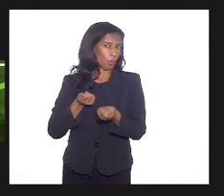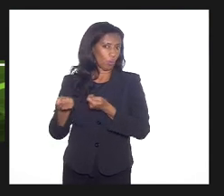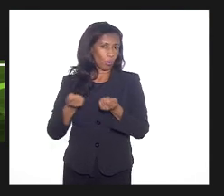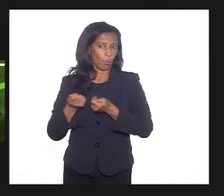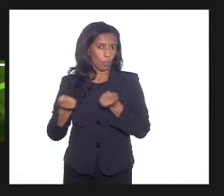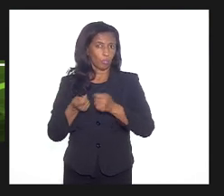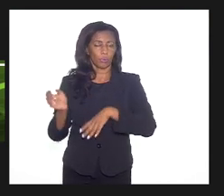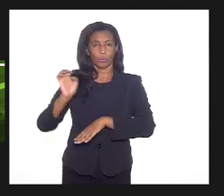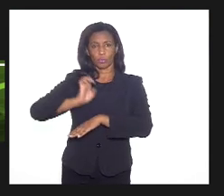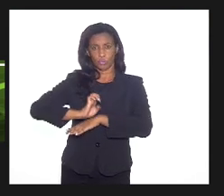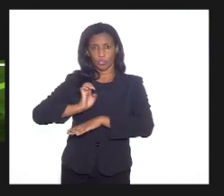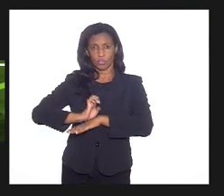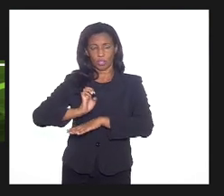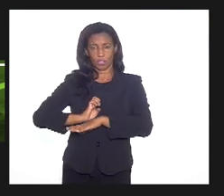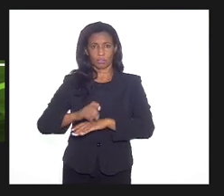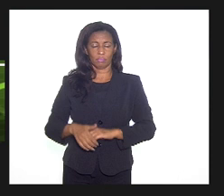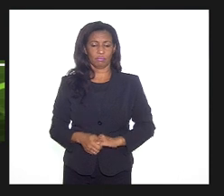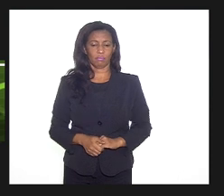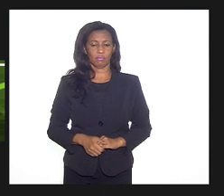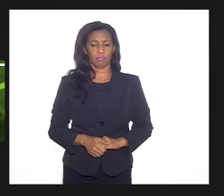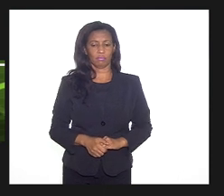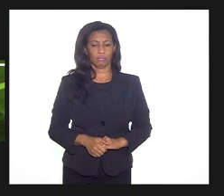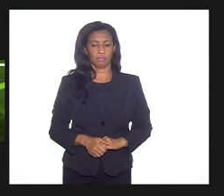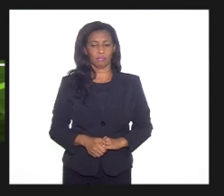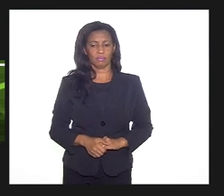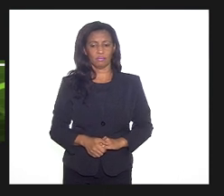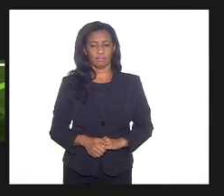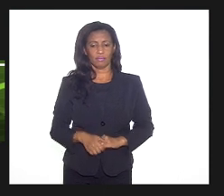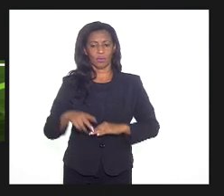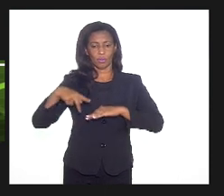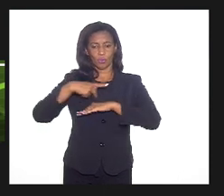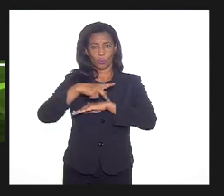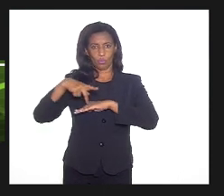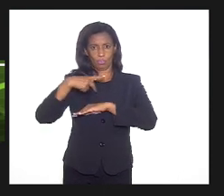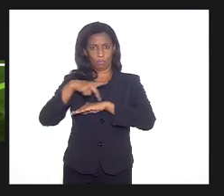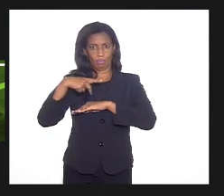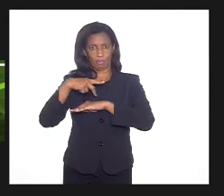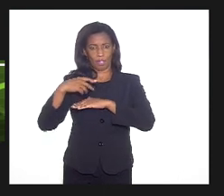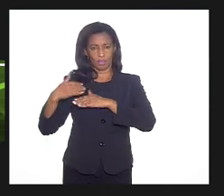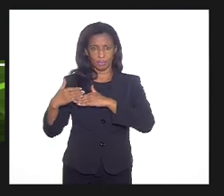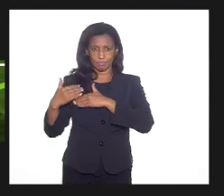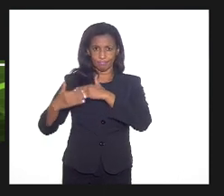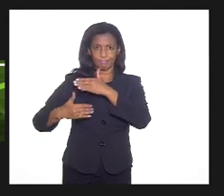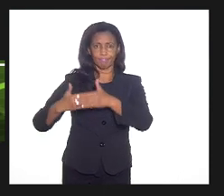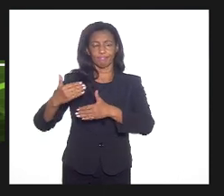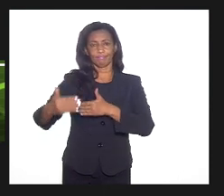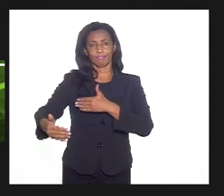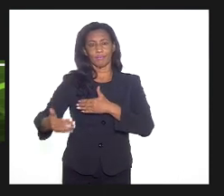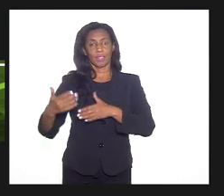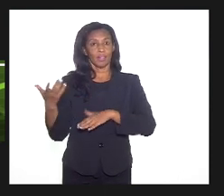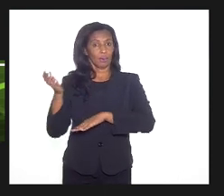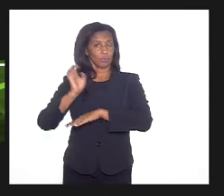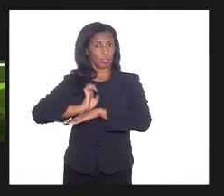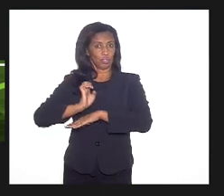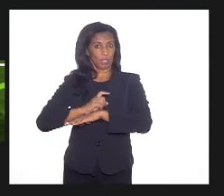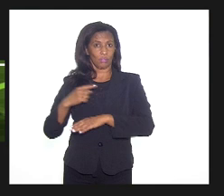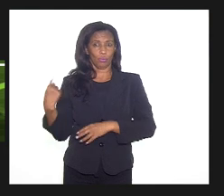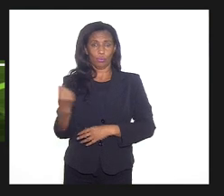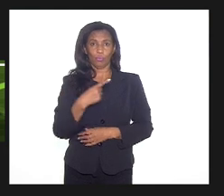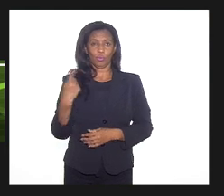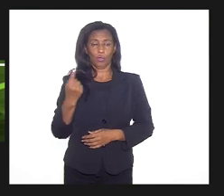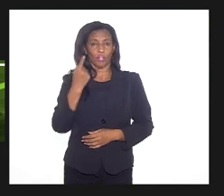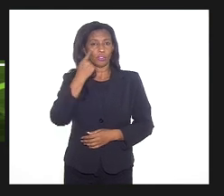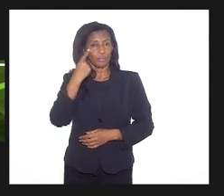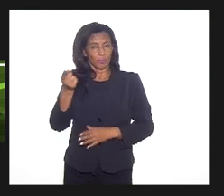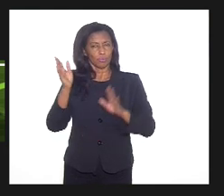econômico que o Estado, que o país atravessa, e particularmente o Estado, como nós vimos nos